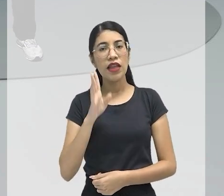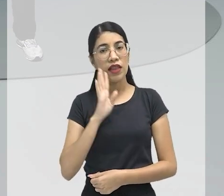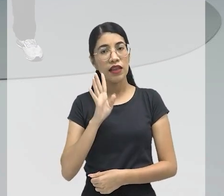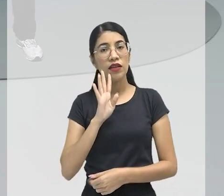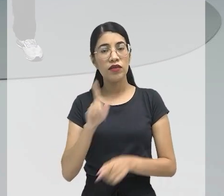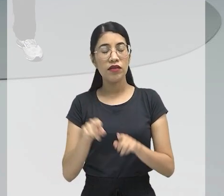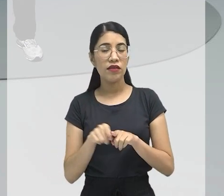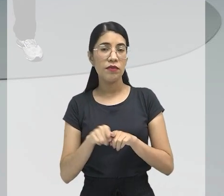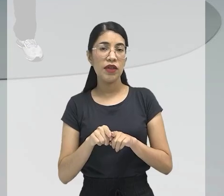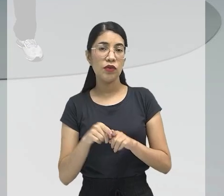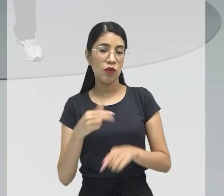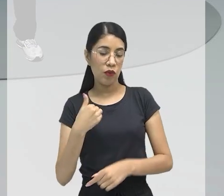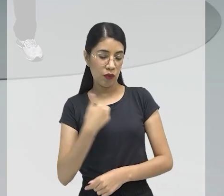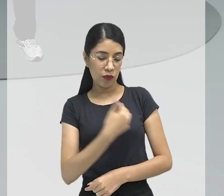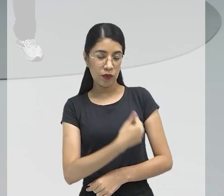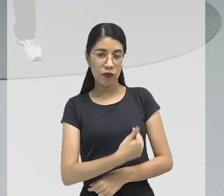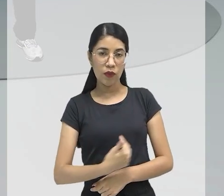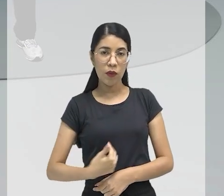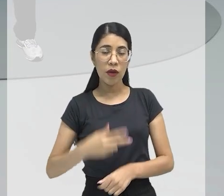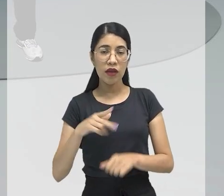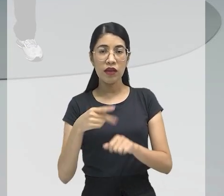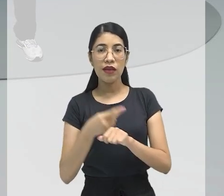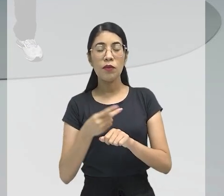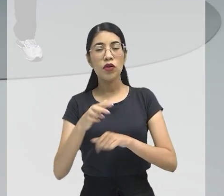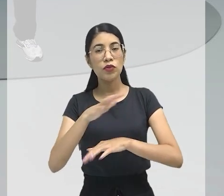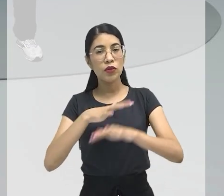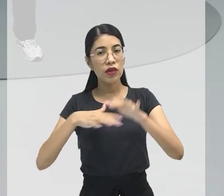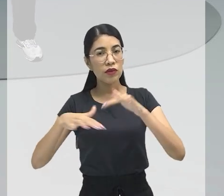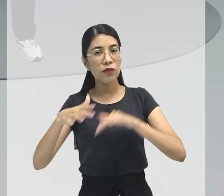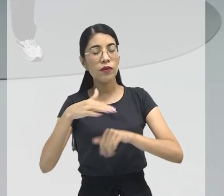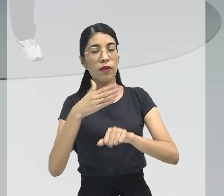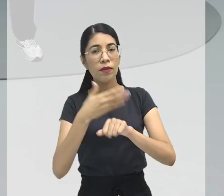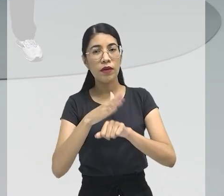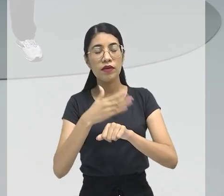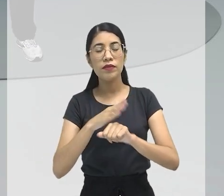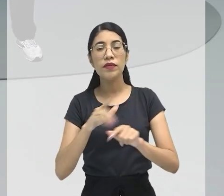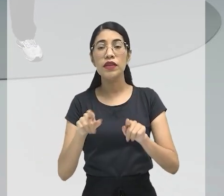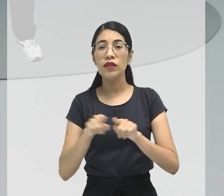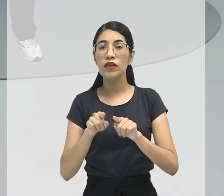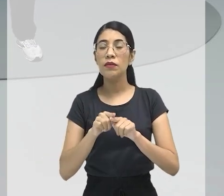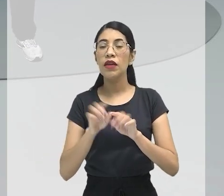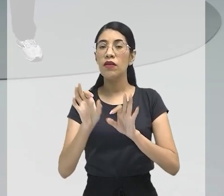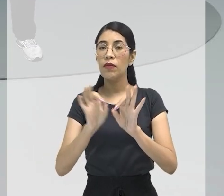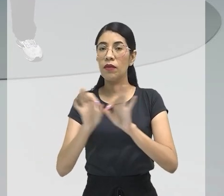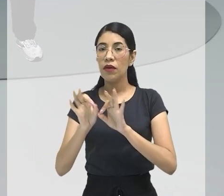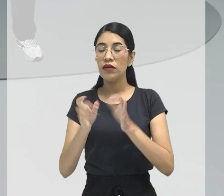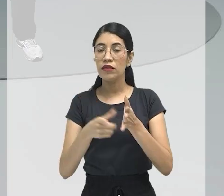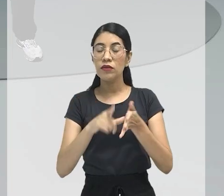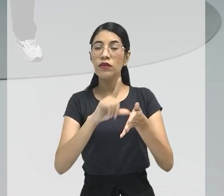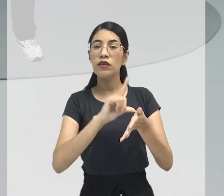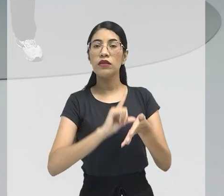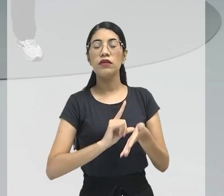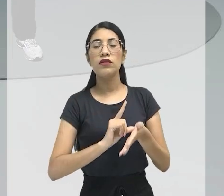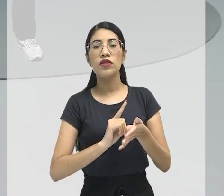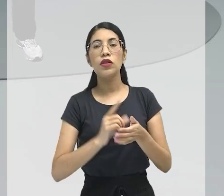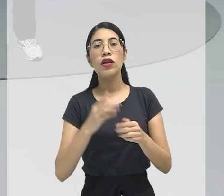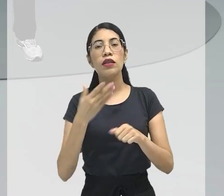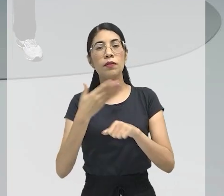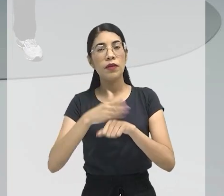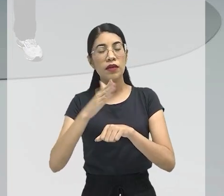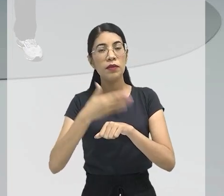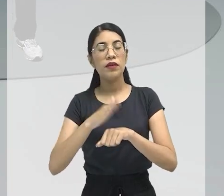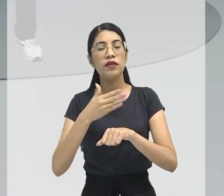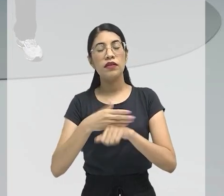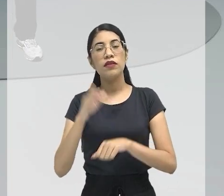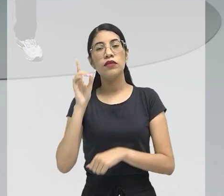né, em todo o seu corpo para depois fazer parte do ritual. Então, isso aqui faz parte da preparação. Eles treinam todos os